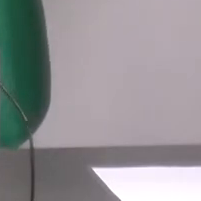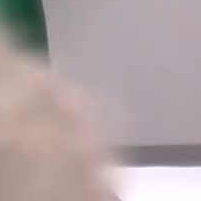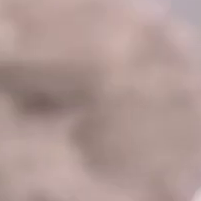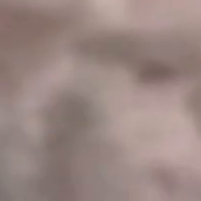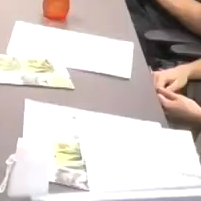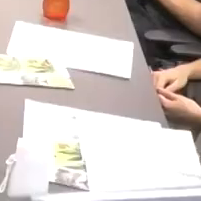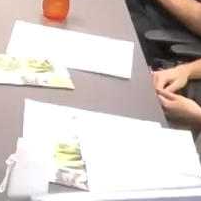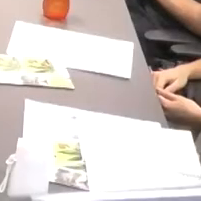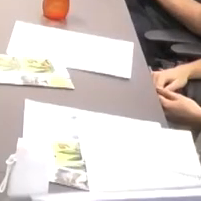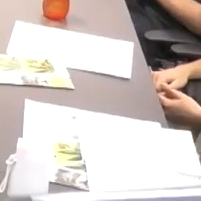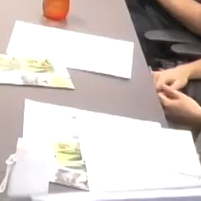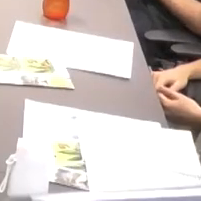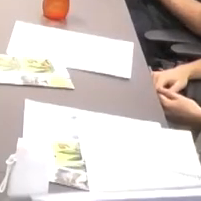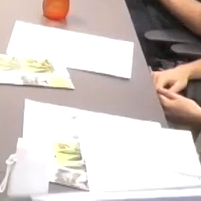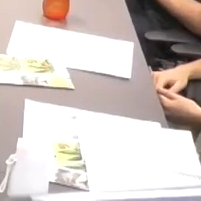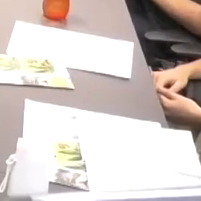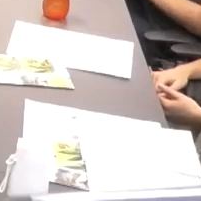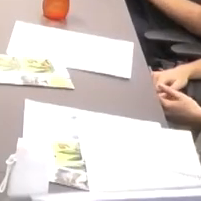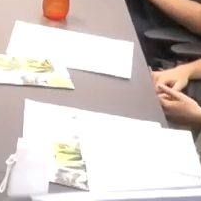preso